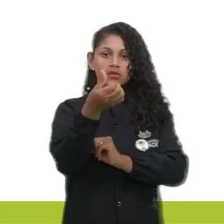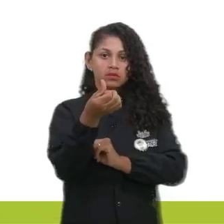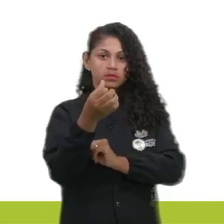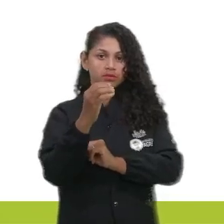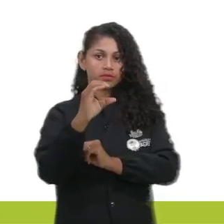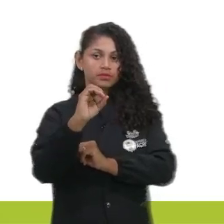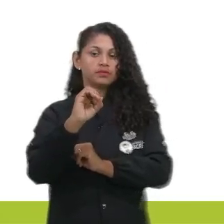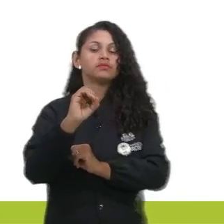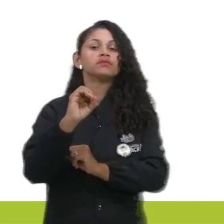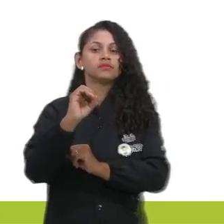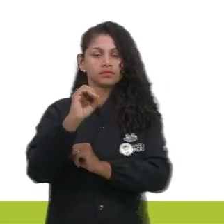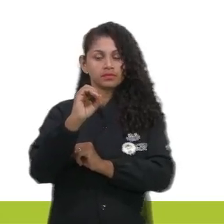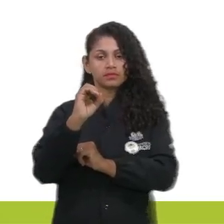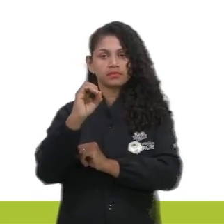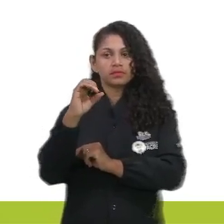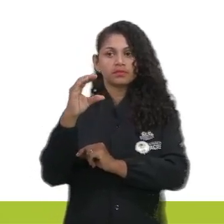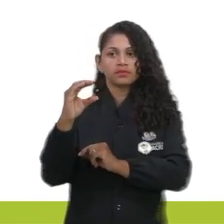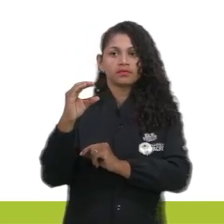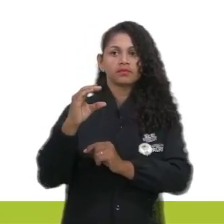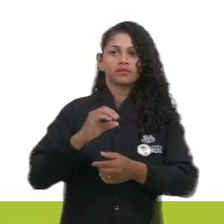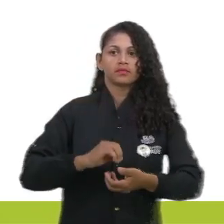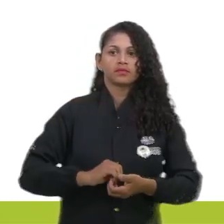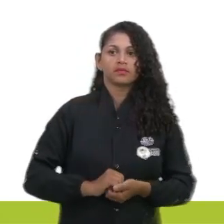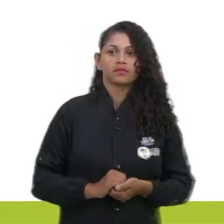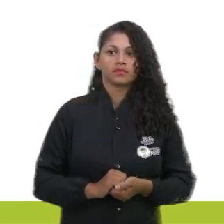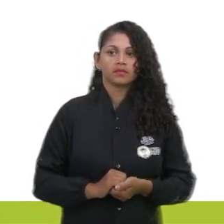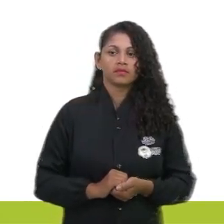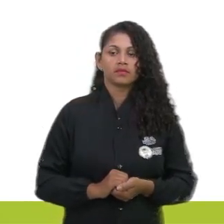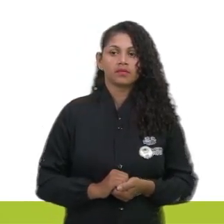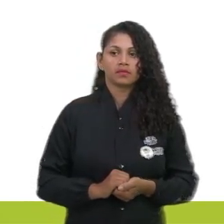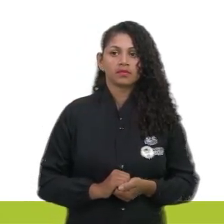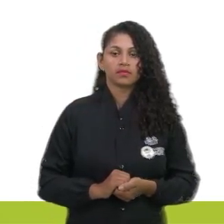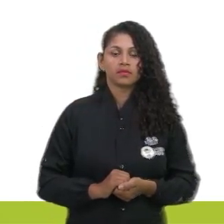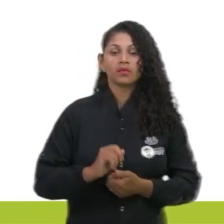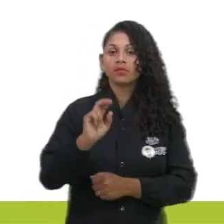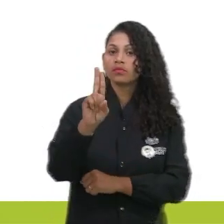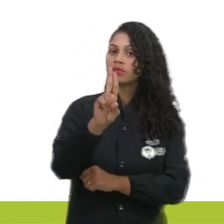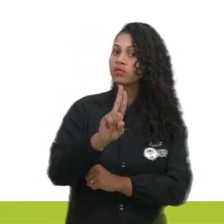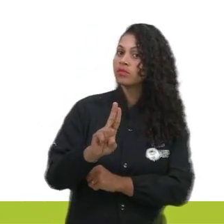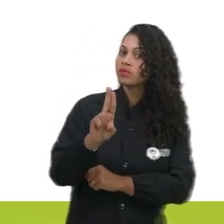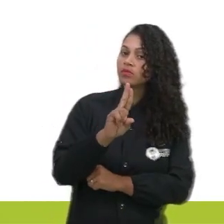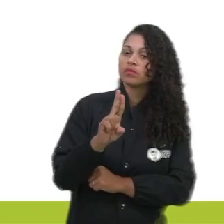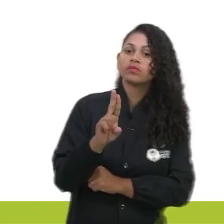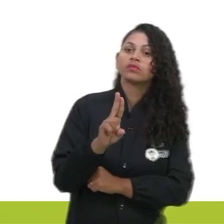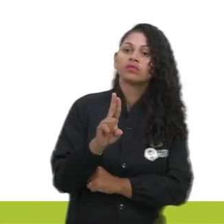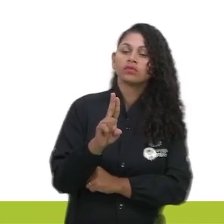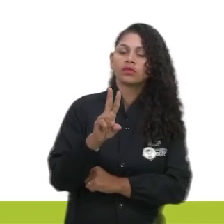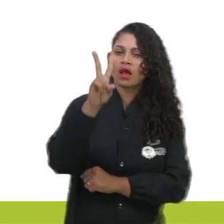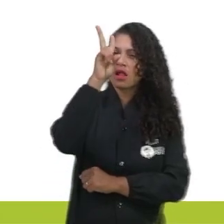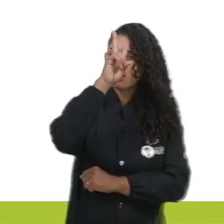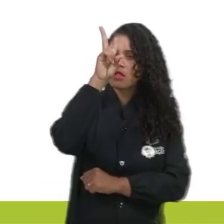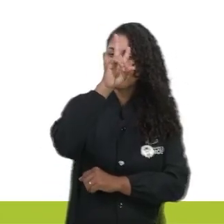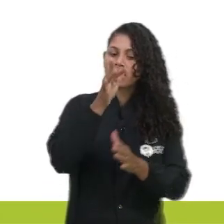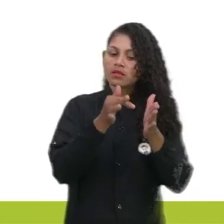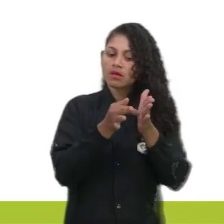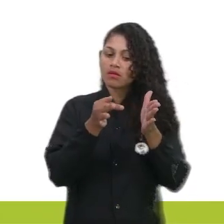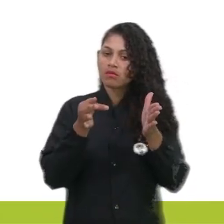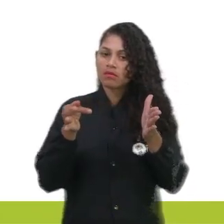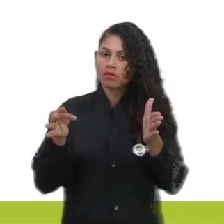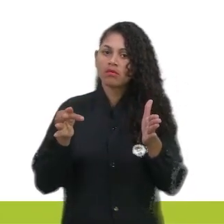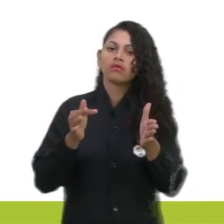uma circunferência unitária, aqui. Usando, mais uma vez, lembrando da fórmula,